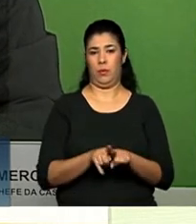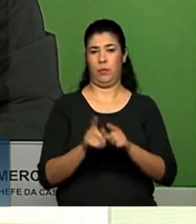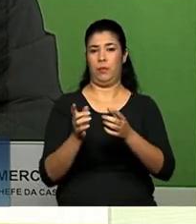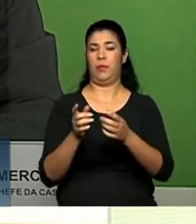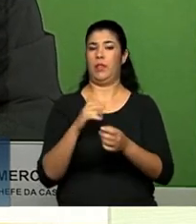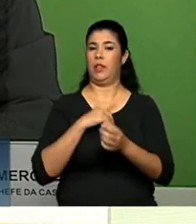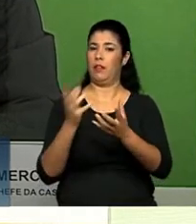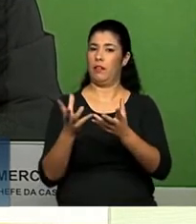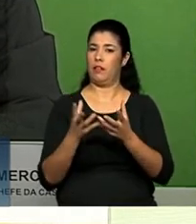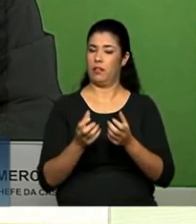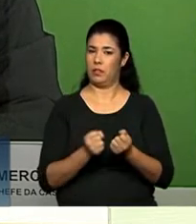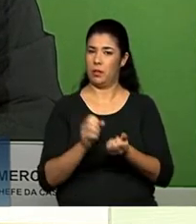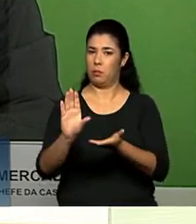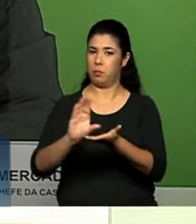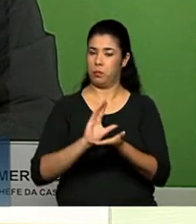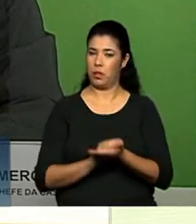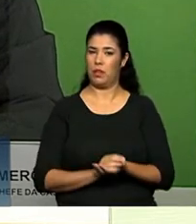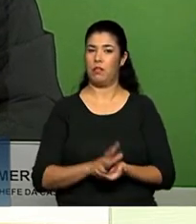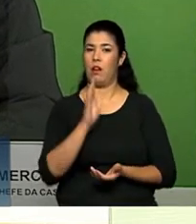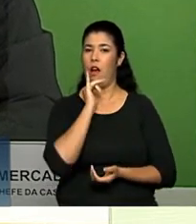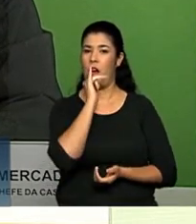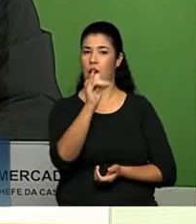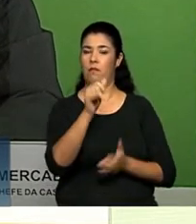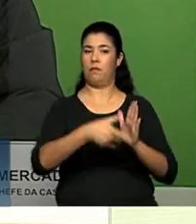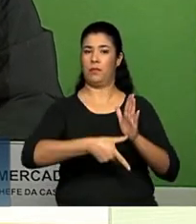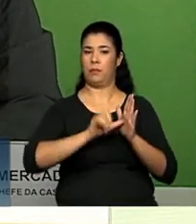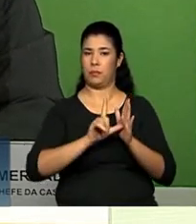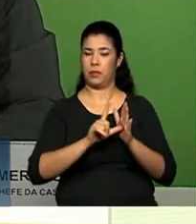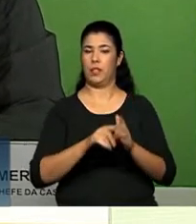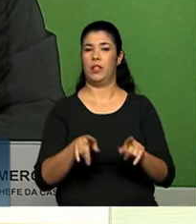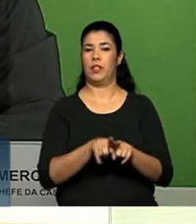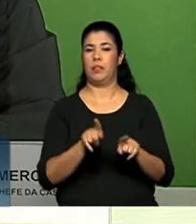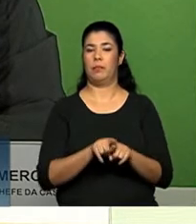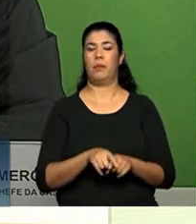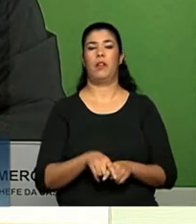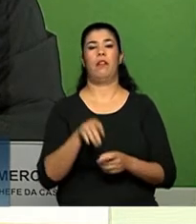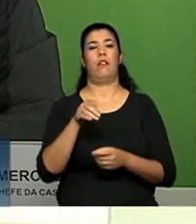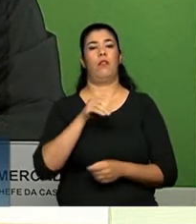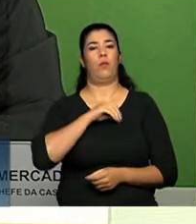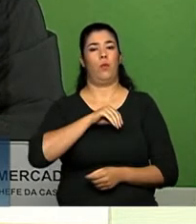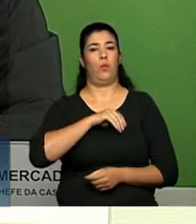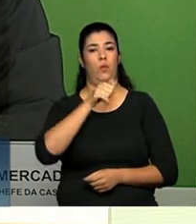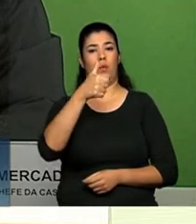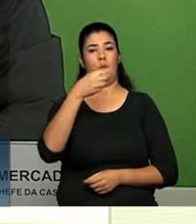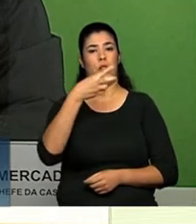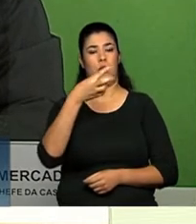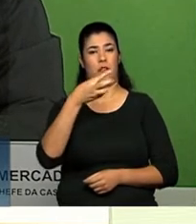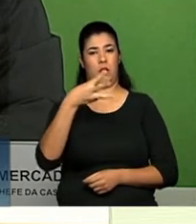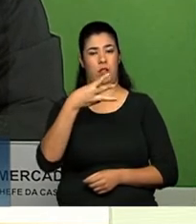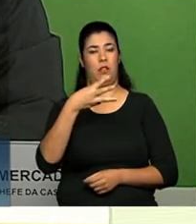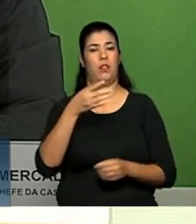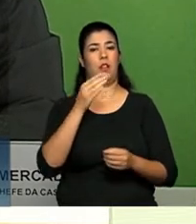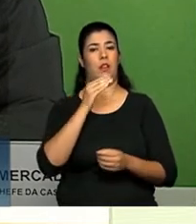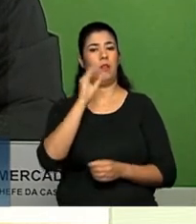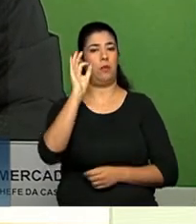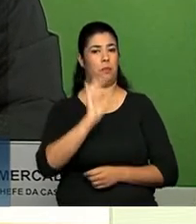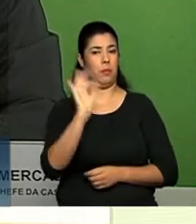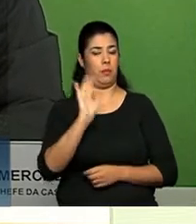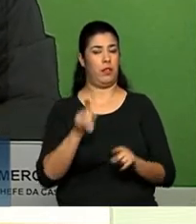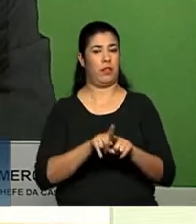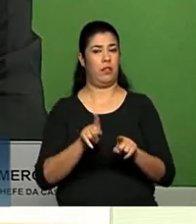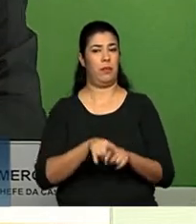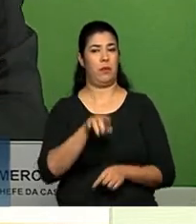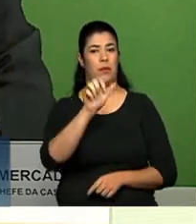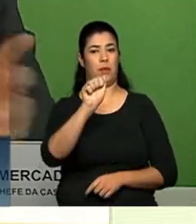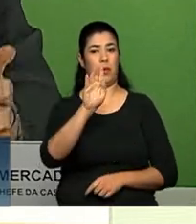recebe aviso prévio proporcional, recebe 13º proporcional, recebe o abono salarial integral,